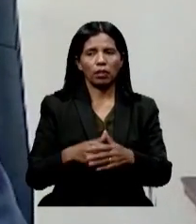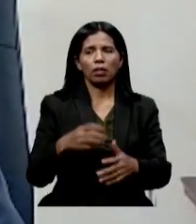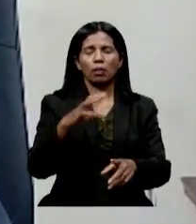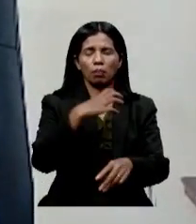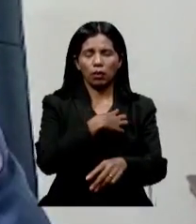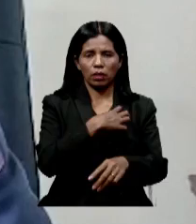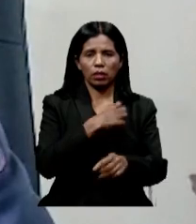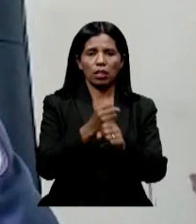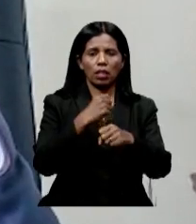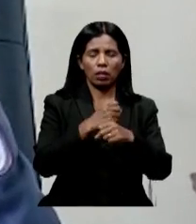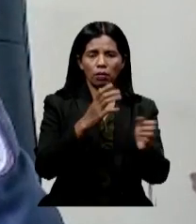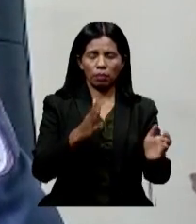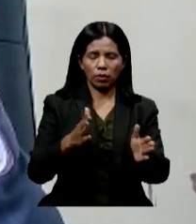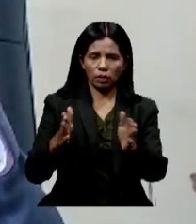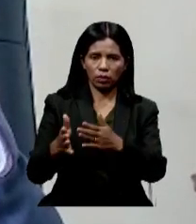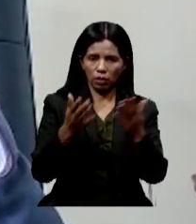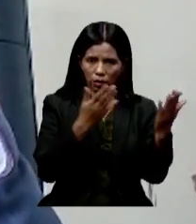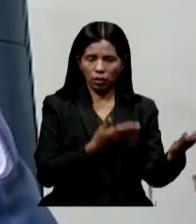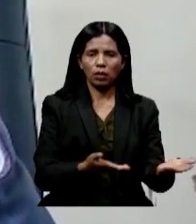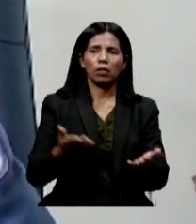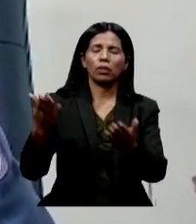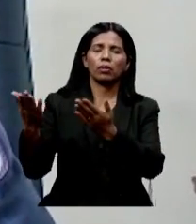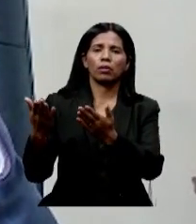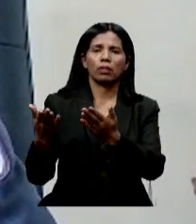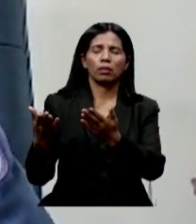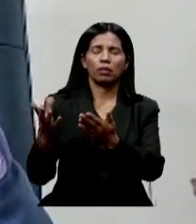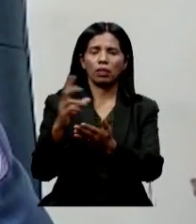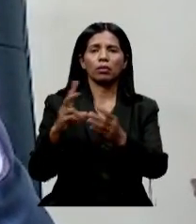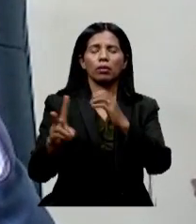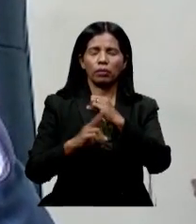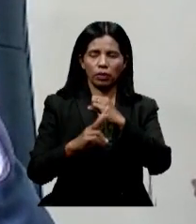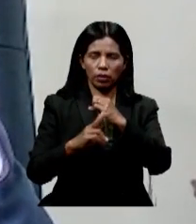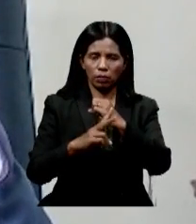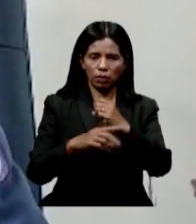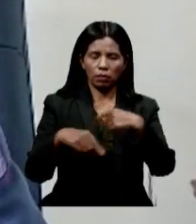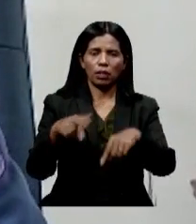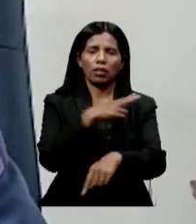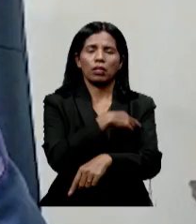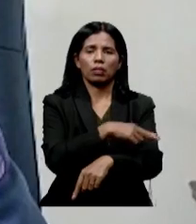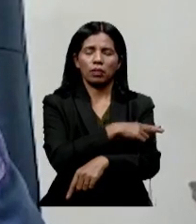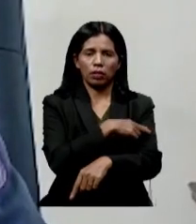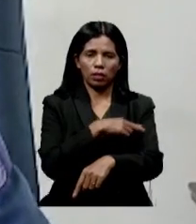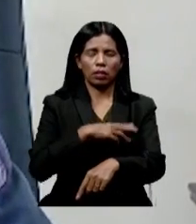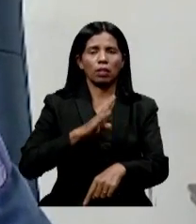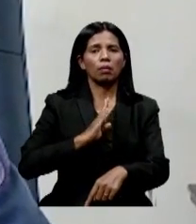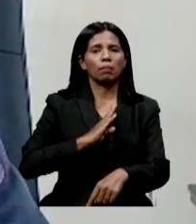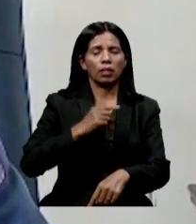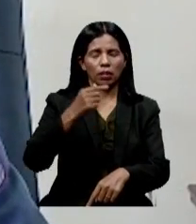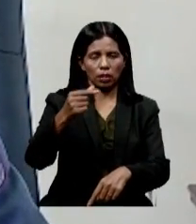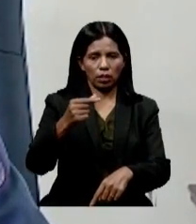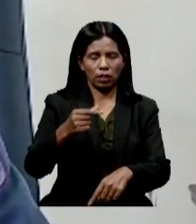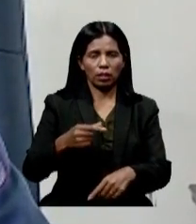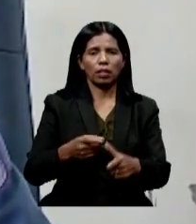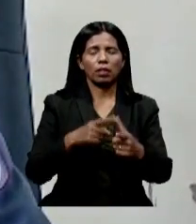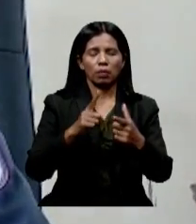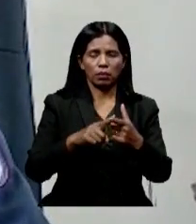kera prosesu tanto evakua urgentemente bai vítima bai spital klinika bagia ne hal kera tratamento i